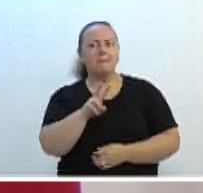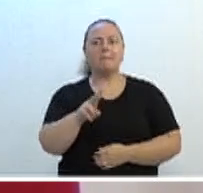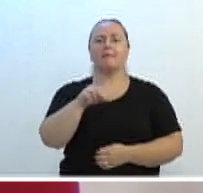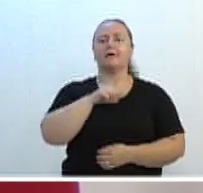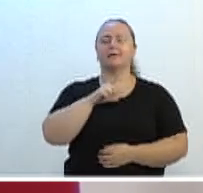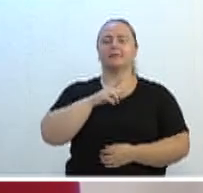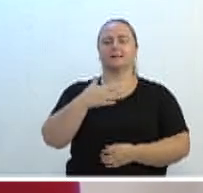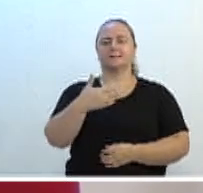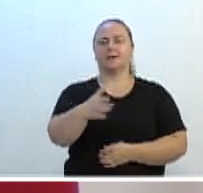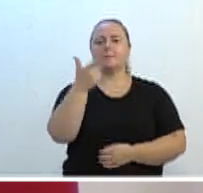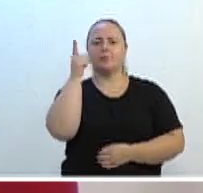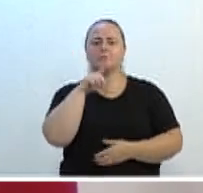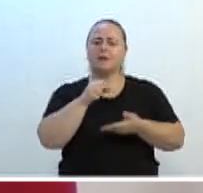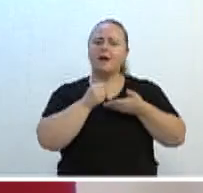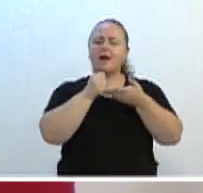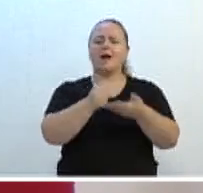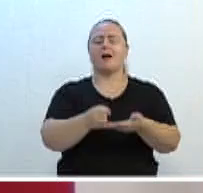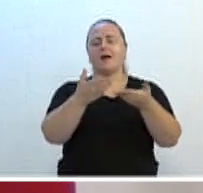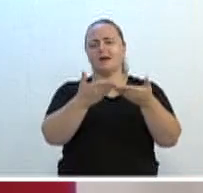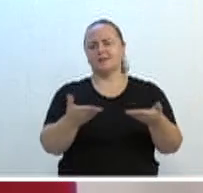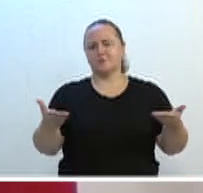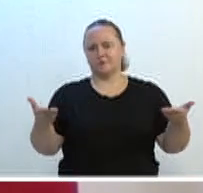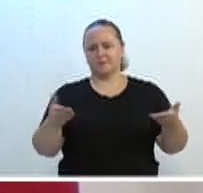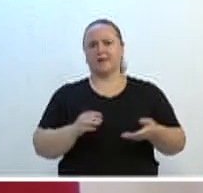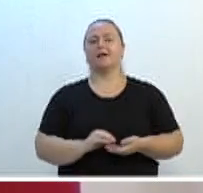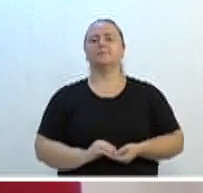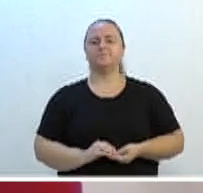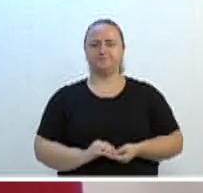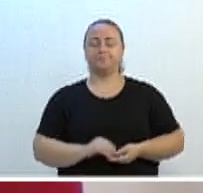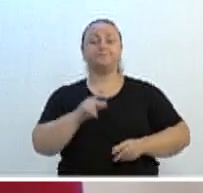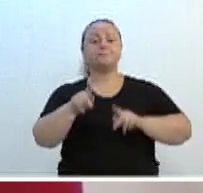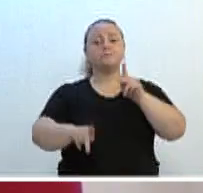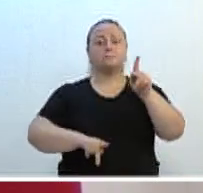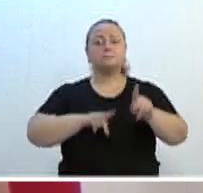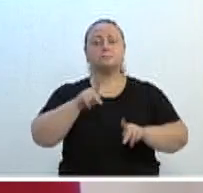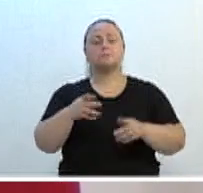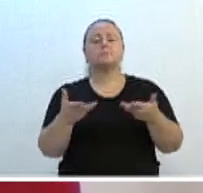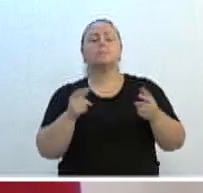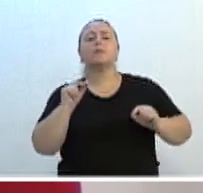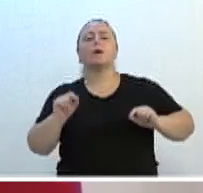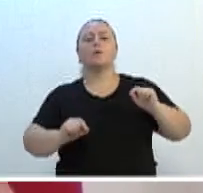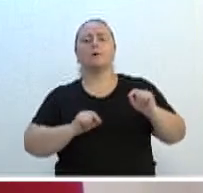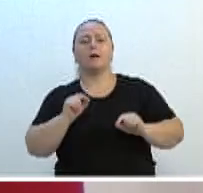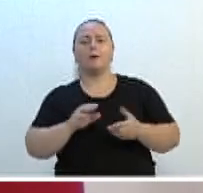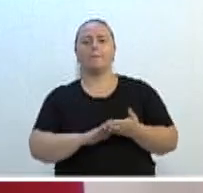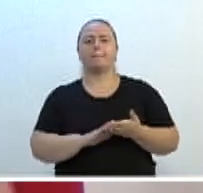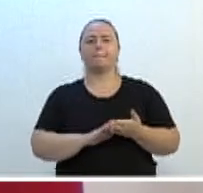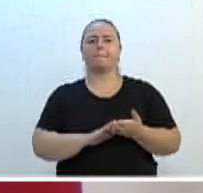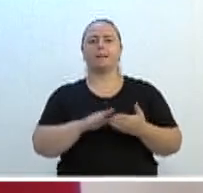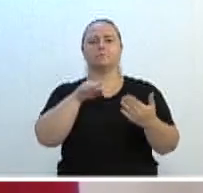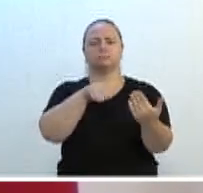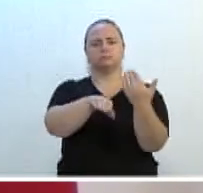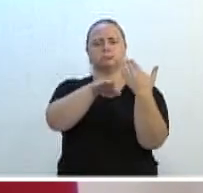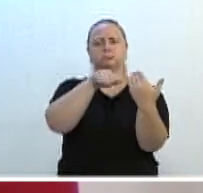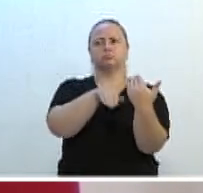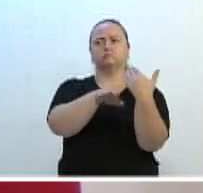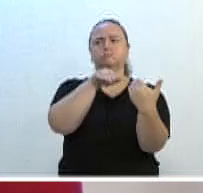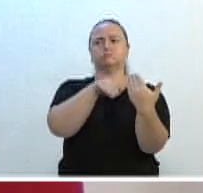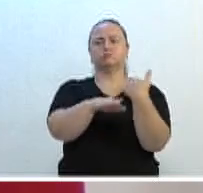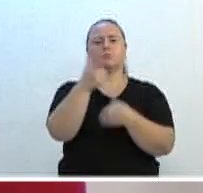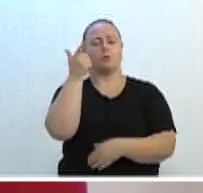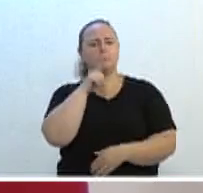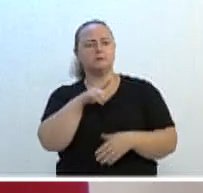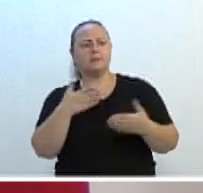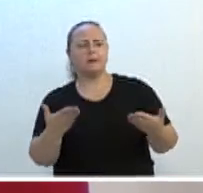atendendo a demanda da nossa gente. O que o nosso povo quer é um atendimento, de ter uma pista de rolamento de qualidade, encontrar os médicos nos